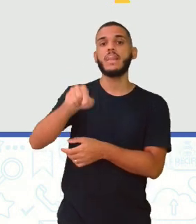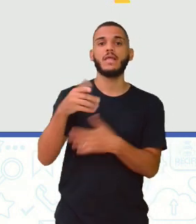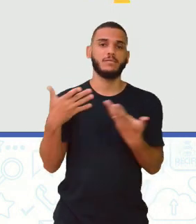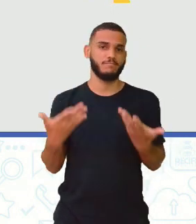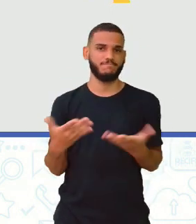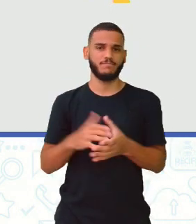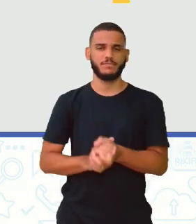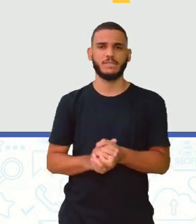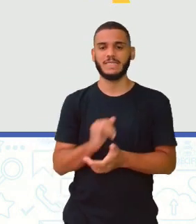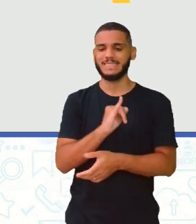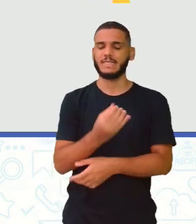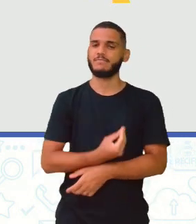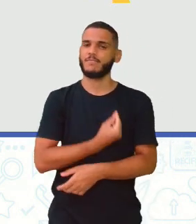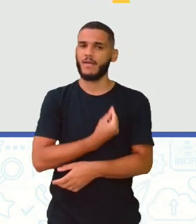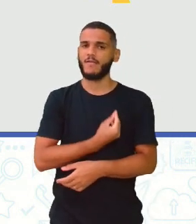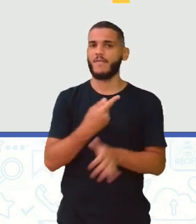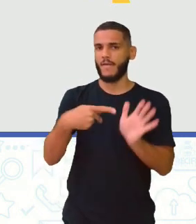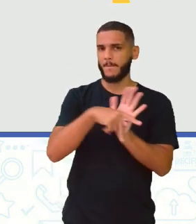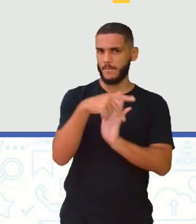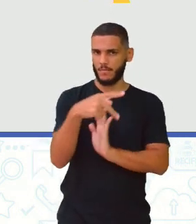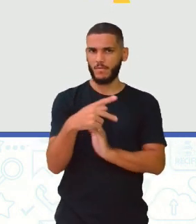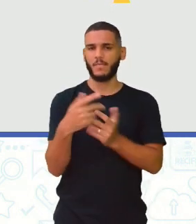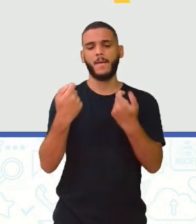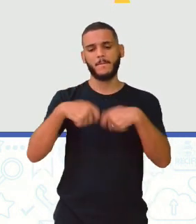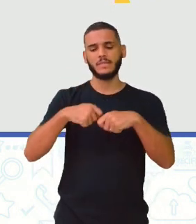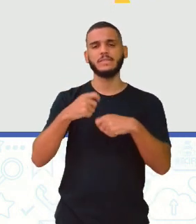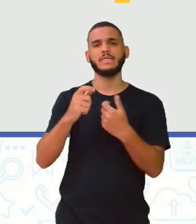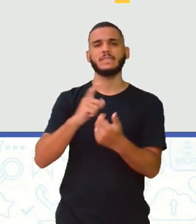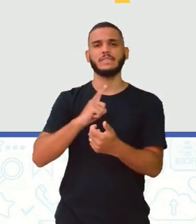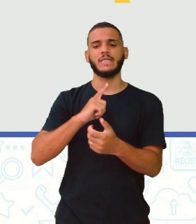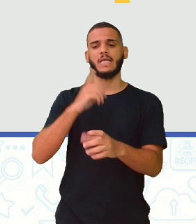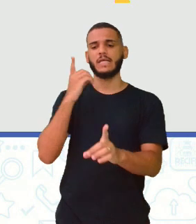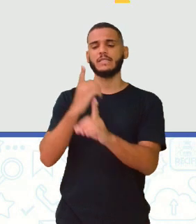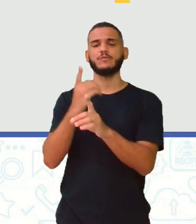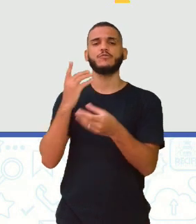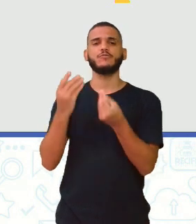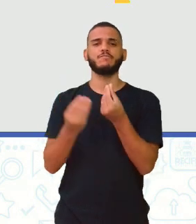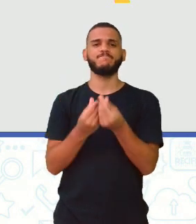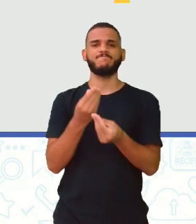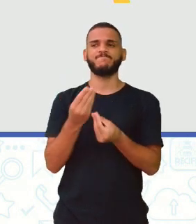sua vida real, precisasse descobrir